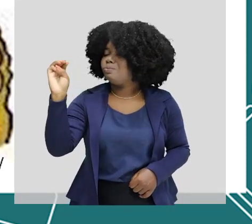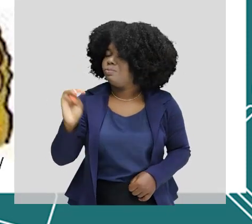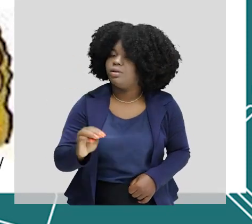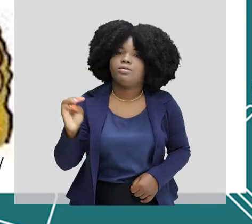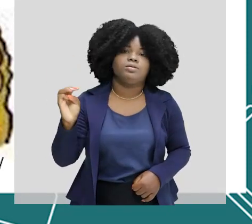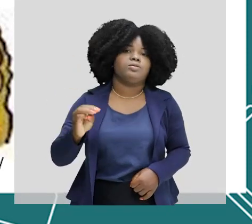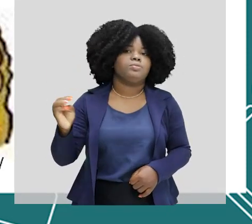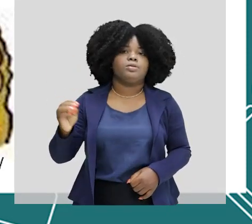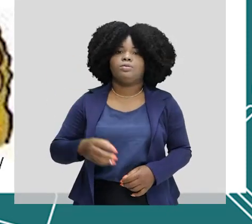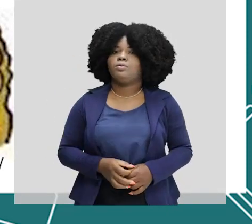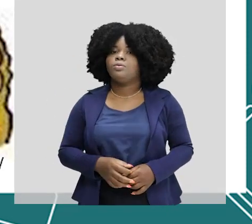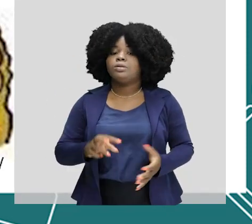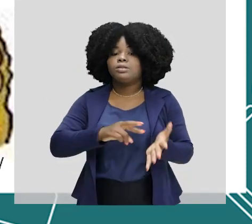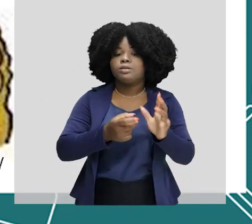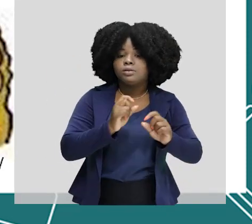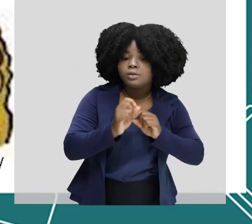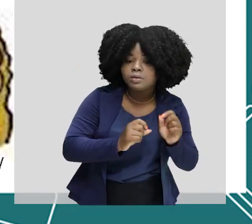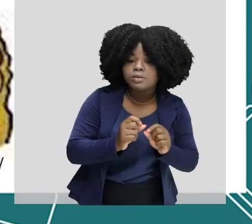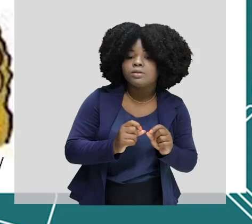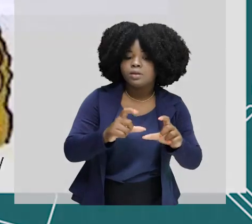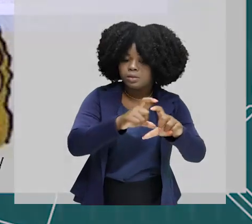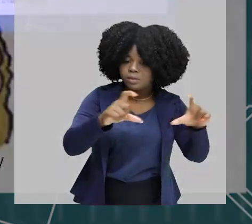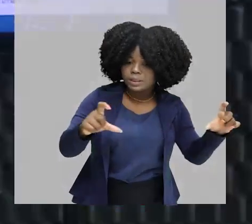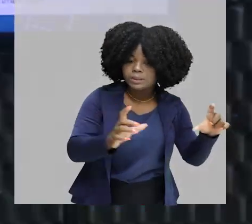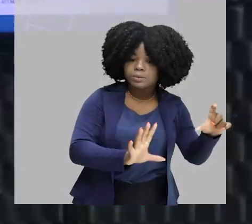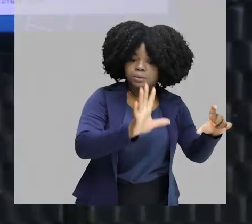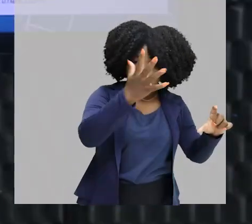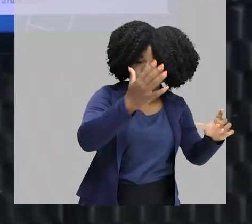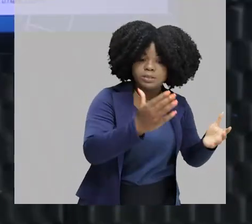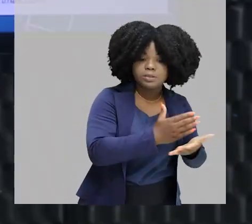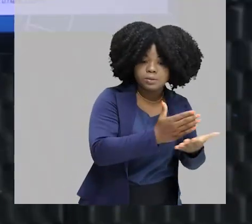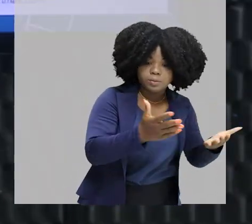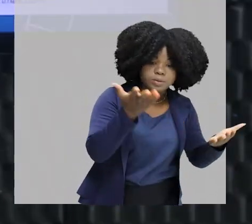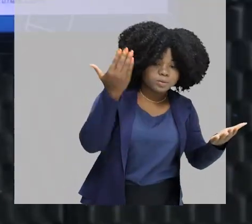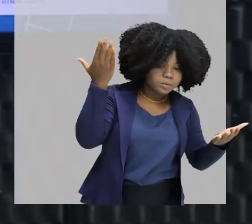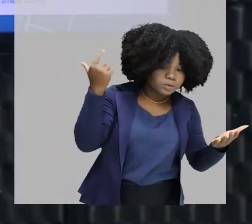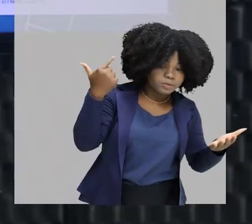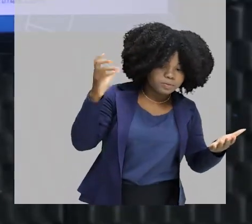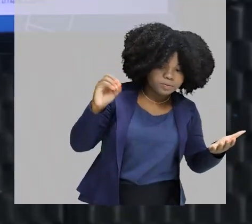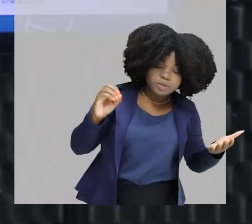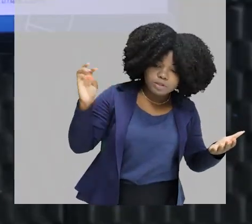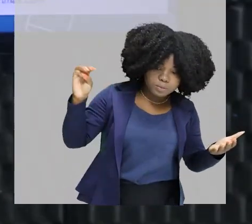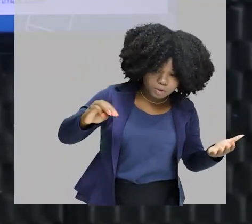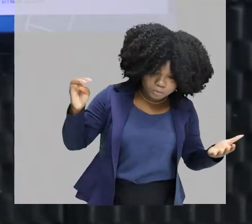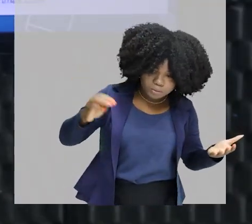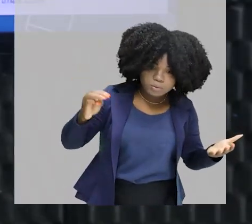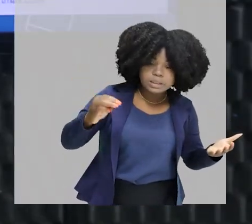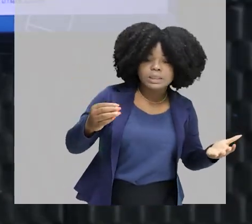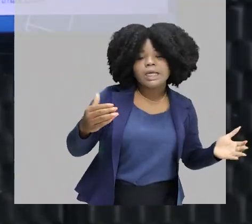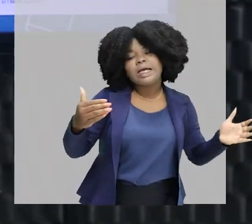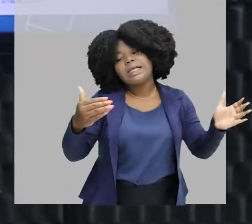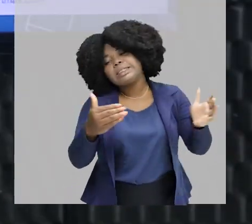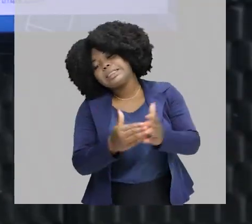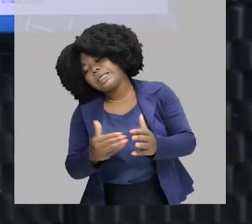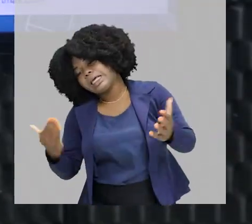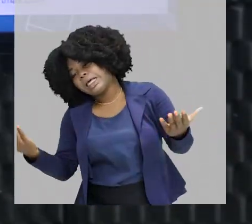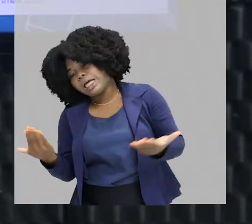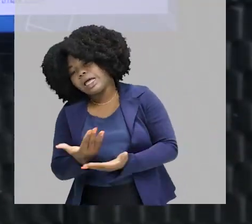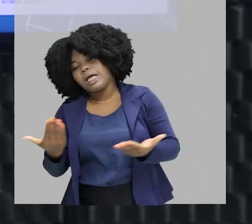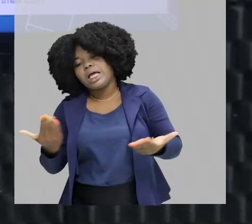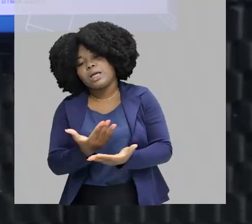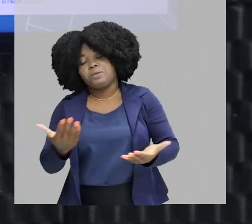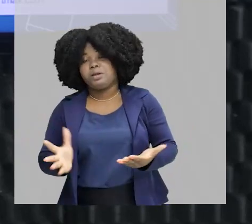minutos. Ou seja, é uma ação que começou no passado, 20 minutos atrás. Até agora, ela é